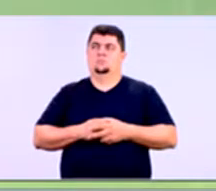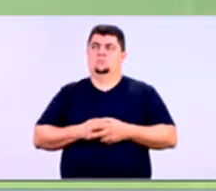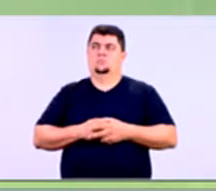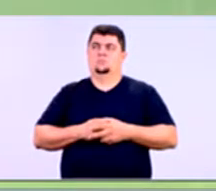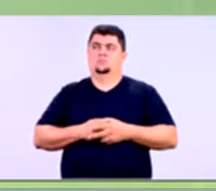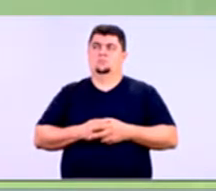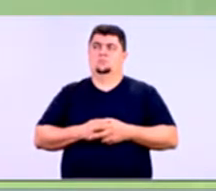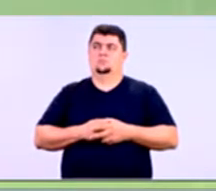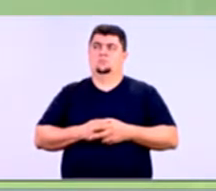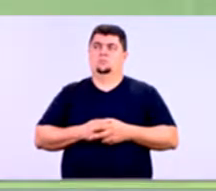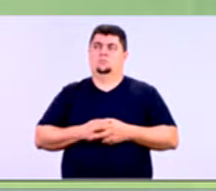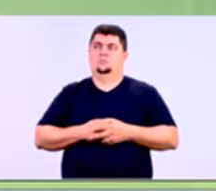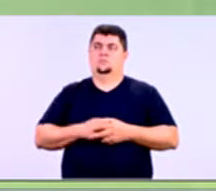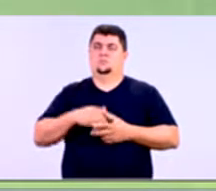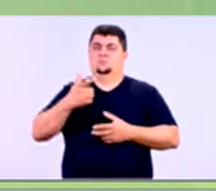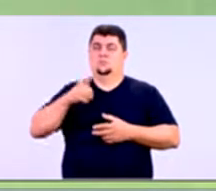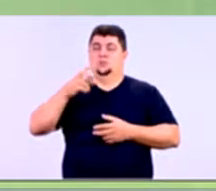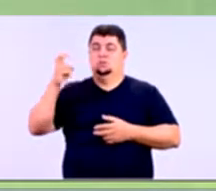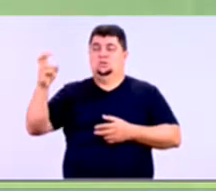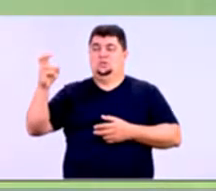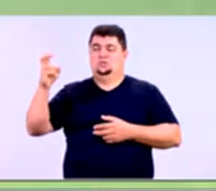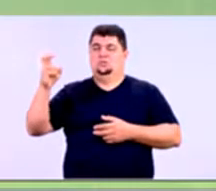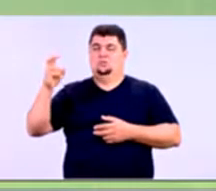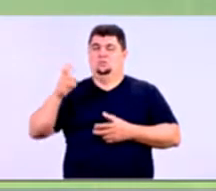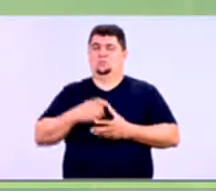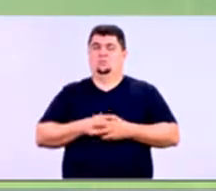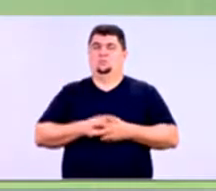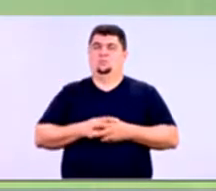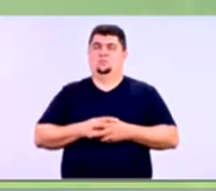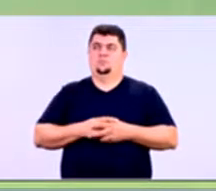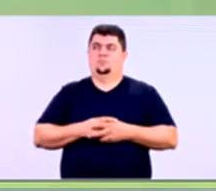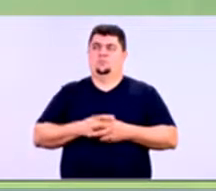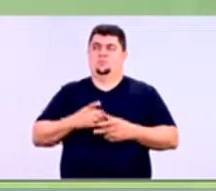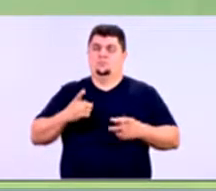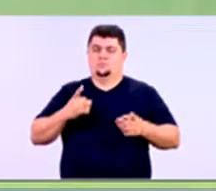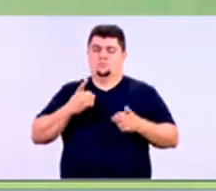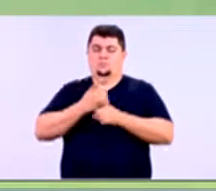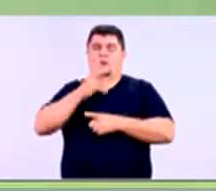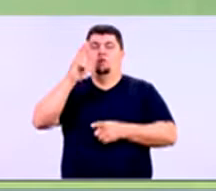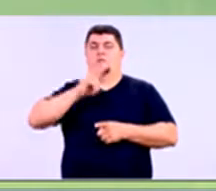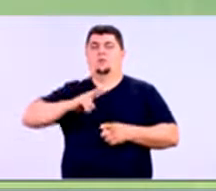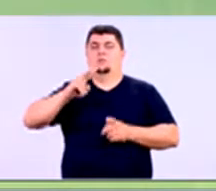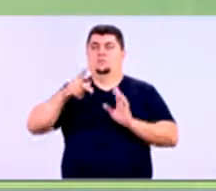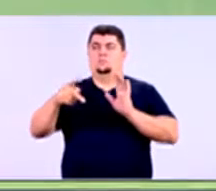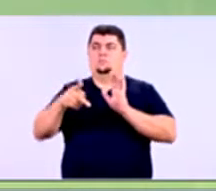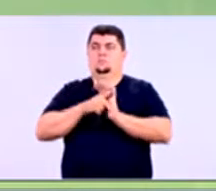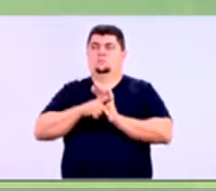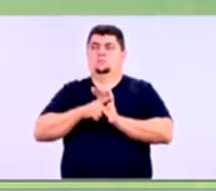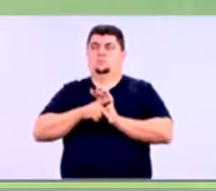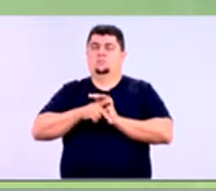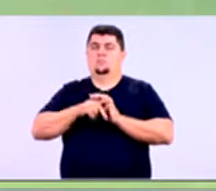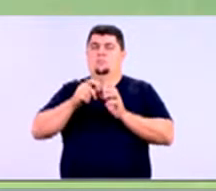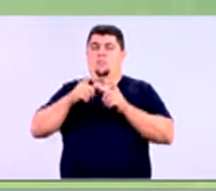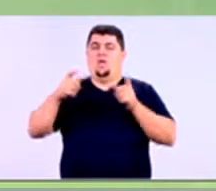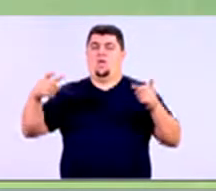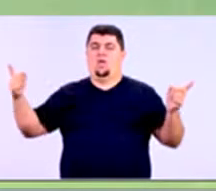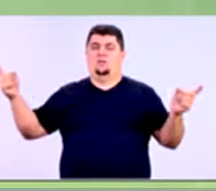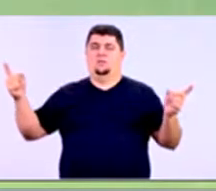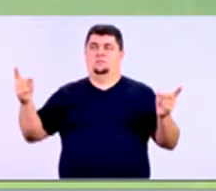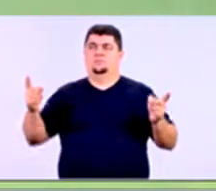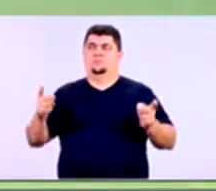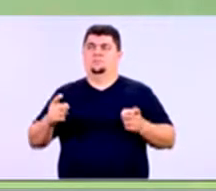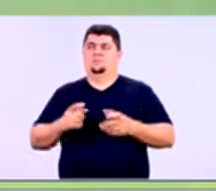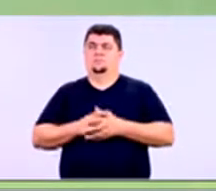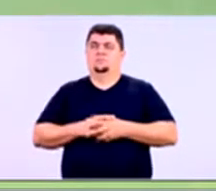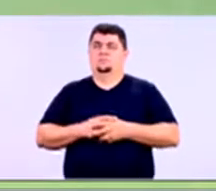1,03. 5 vezes. Achei esse valor gigantesco.